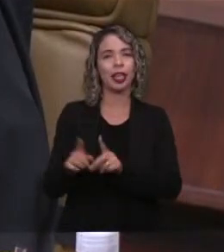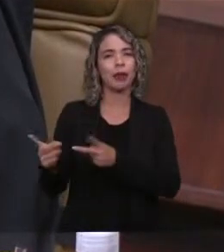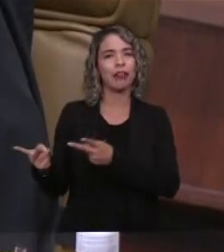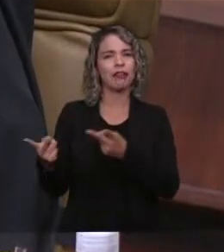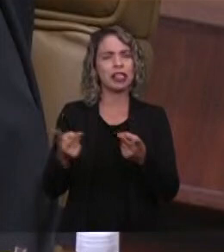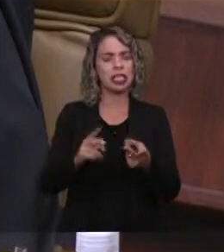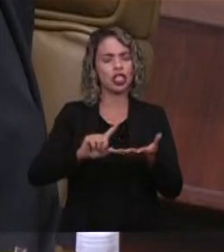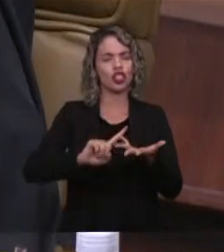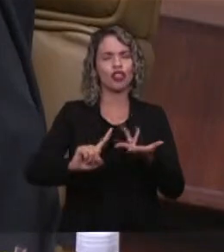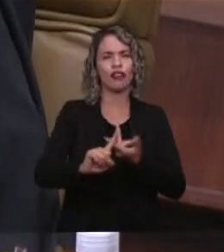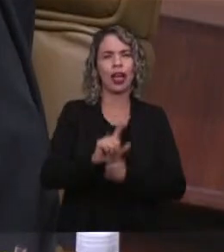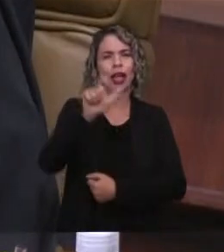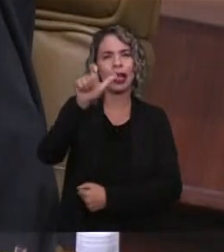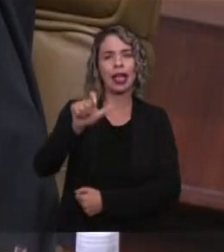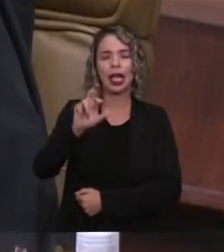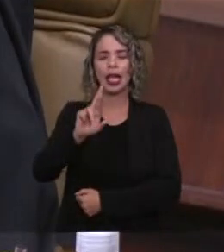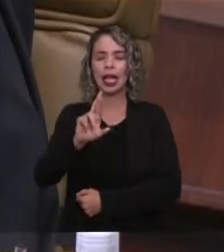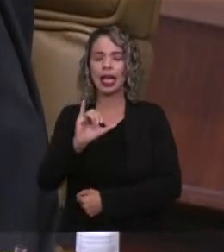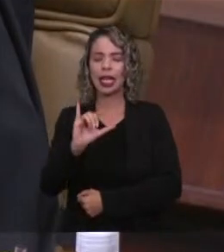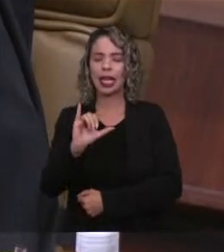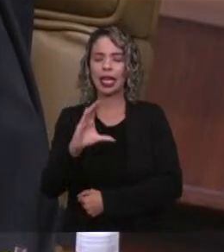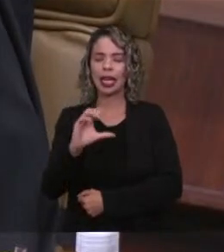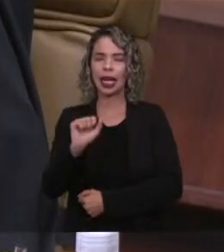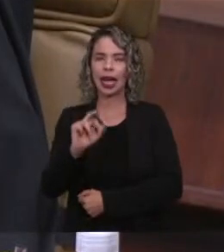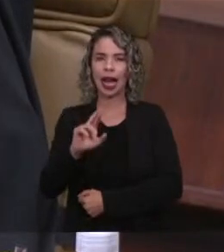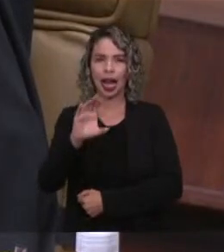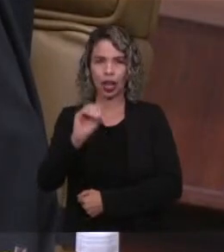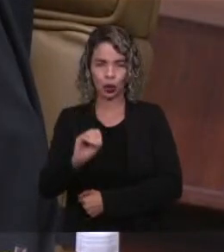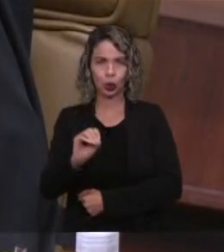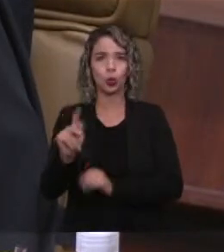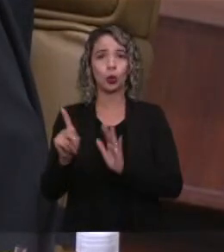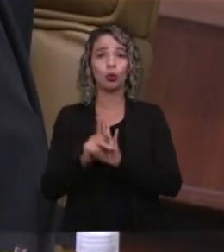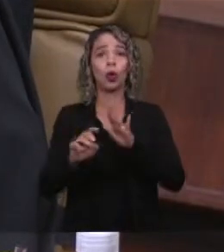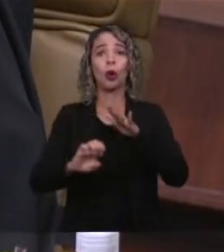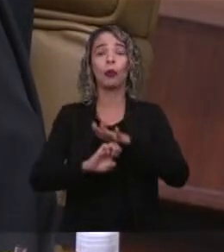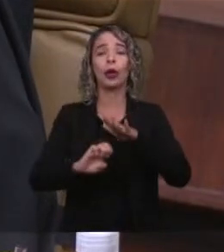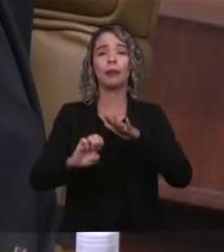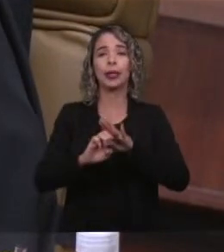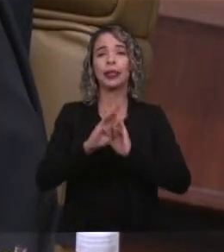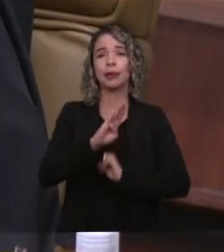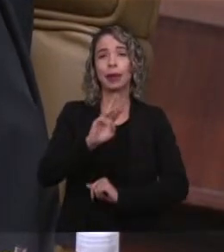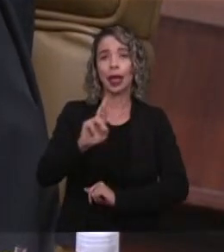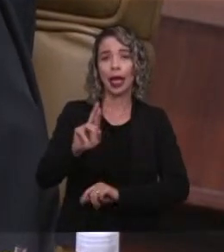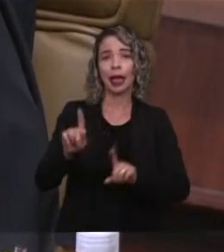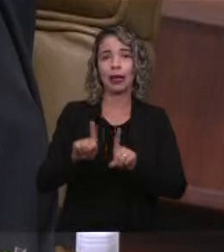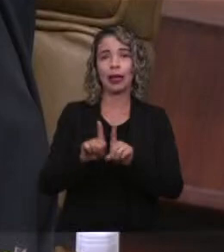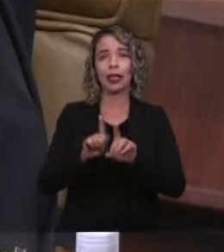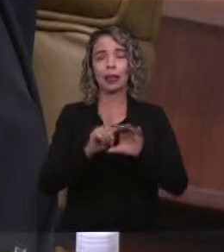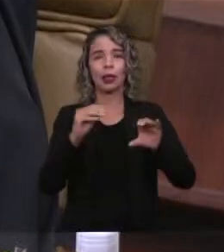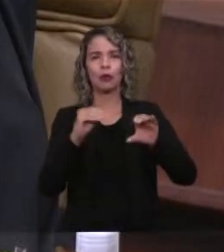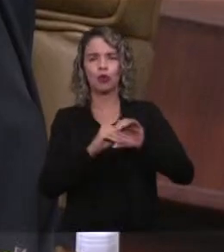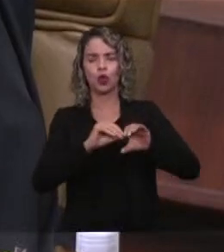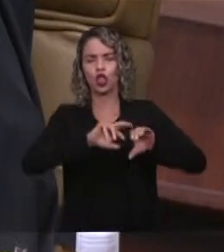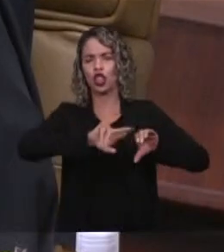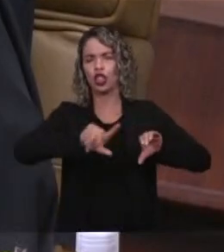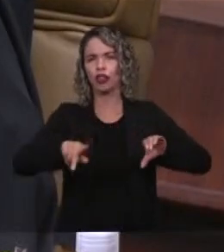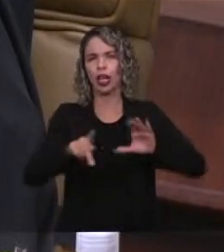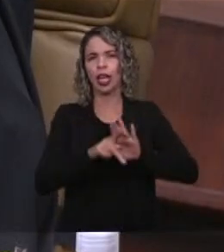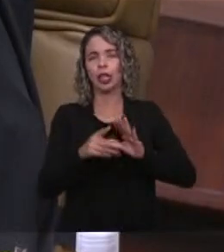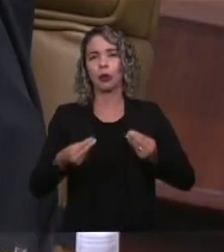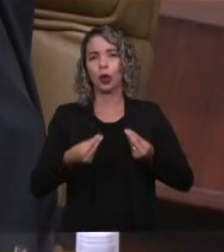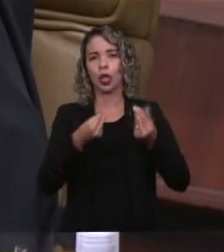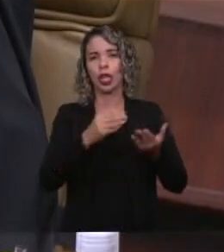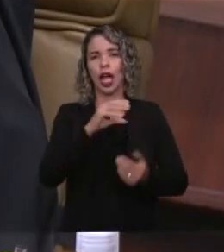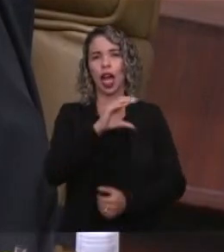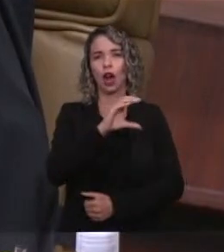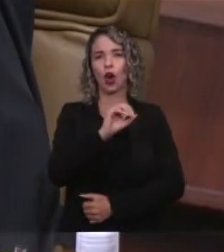visitas de Ricardo Pessoa à BR Distribuidora, os comprovantes de depósito em favor de Fernando Collor de Mello e da